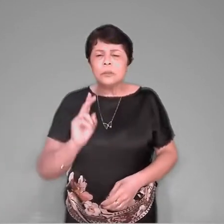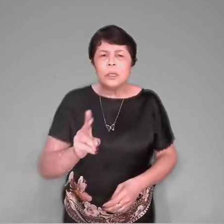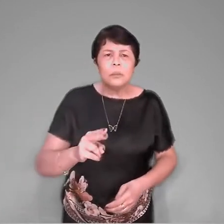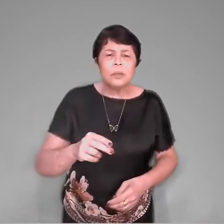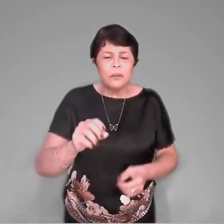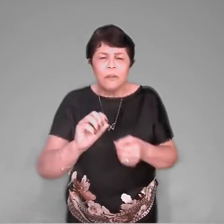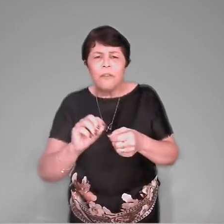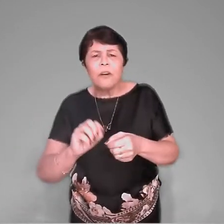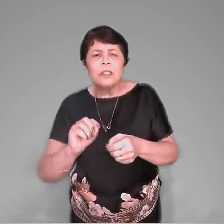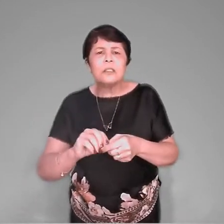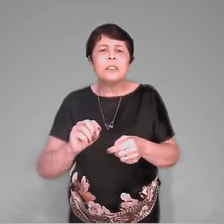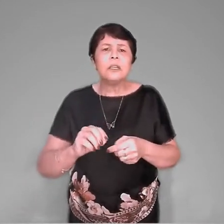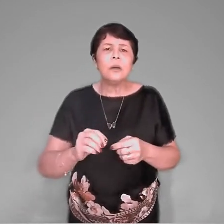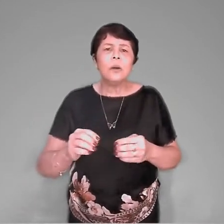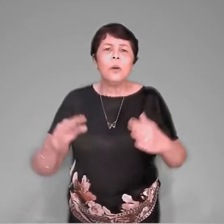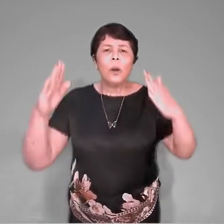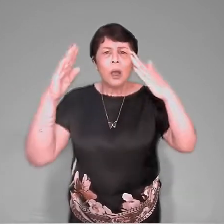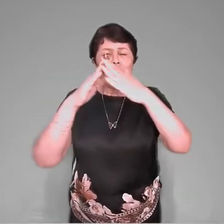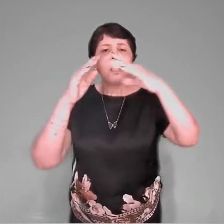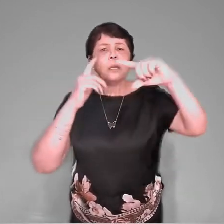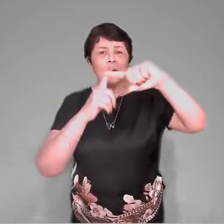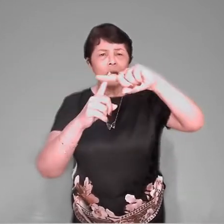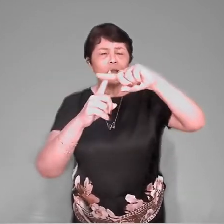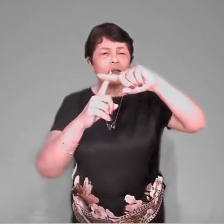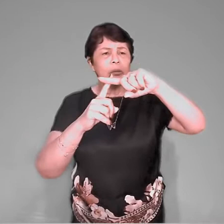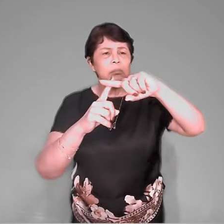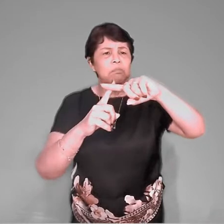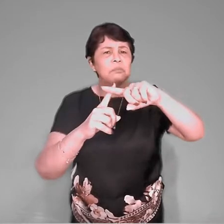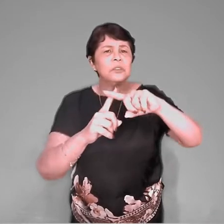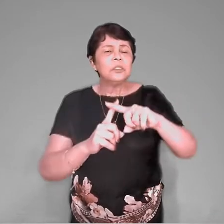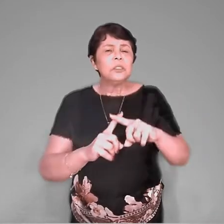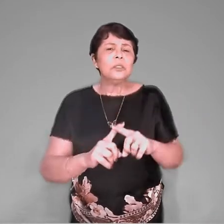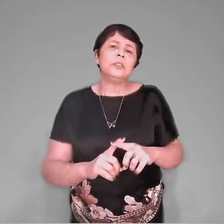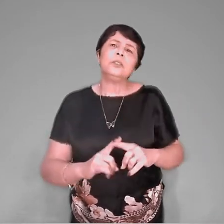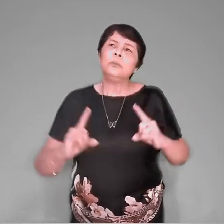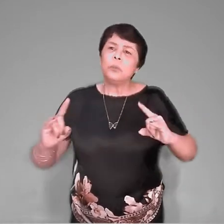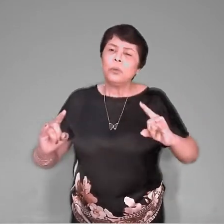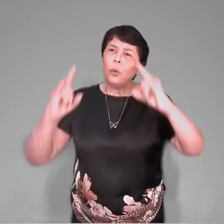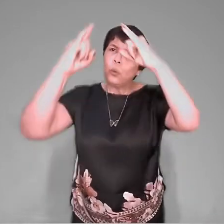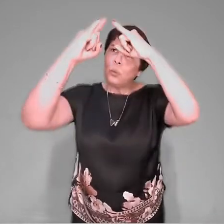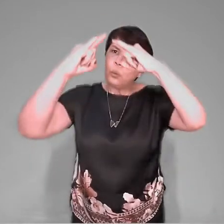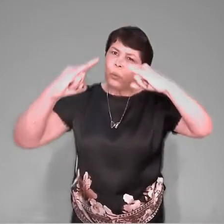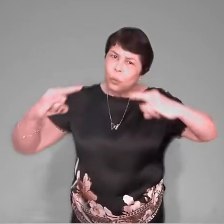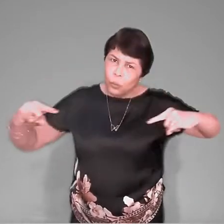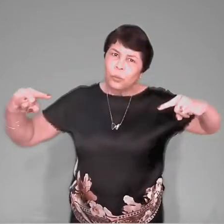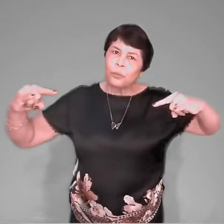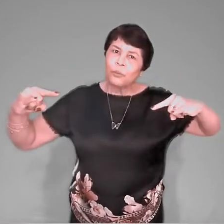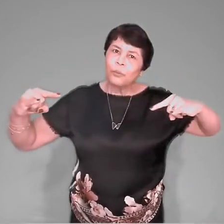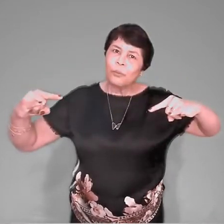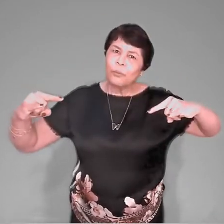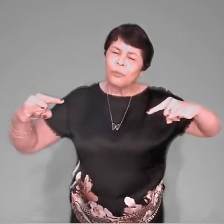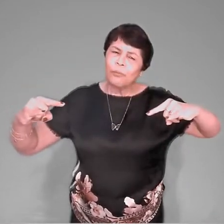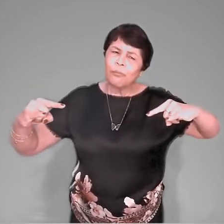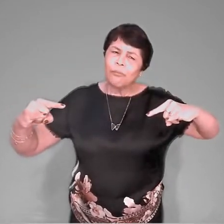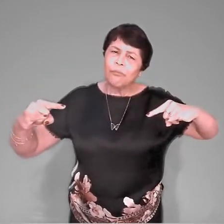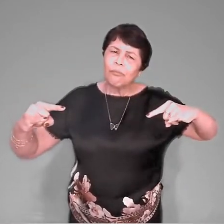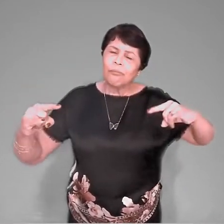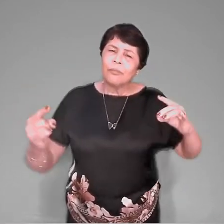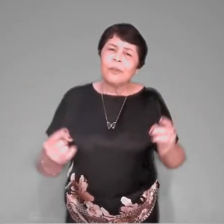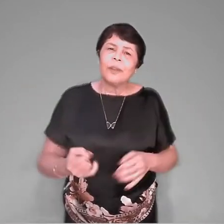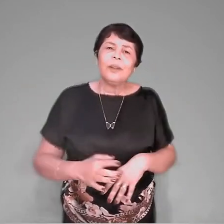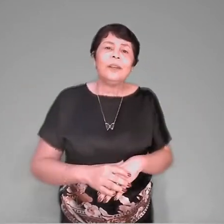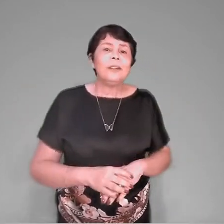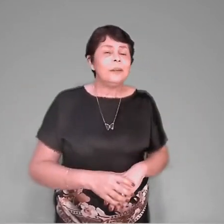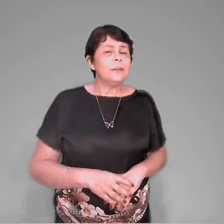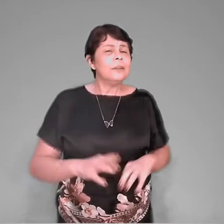deserto? Templo de couro, de tenda. Deus habitava, entre aspas, em tendas. Muito diferente. O templo